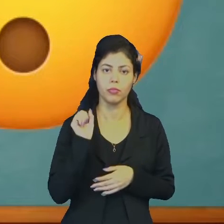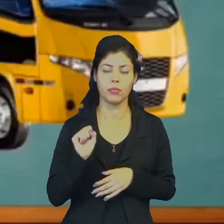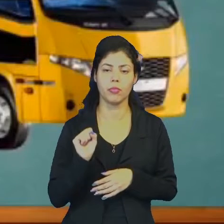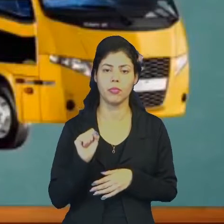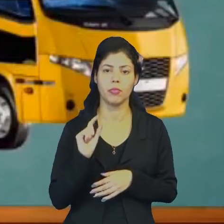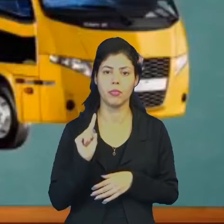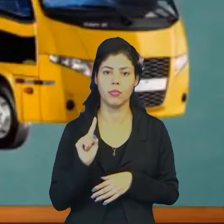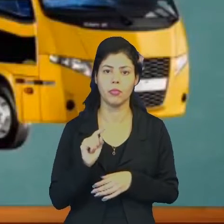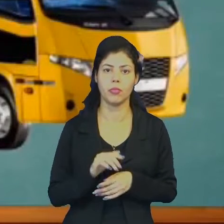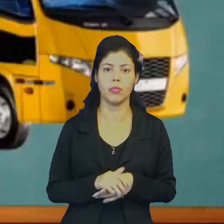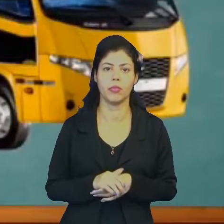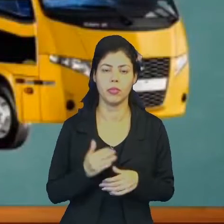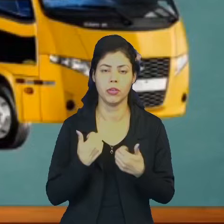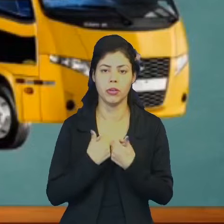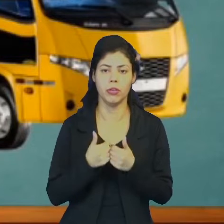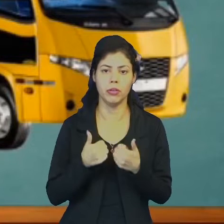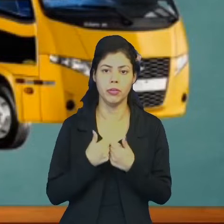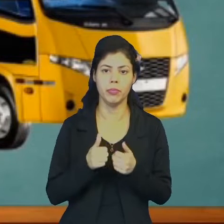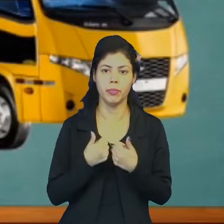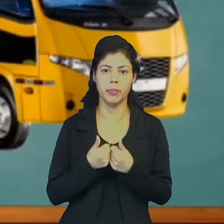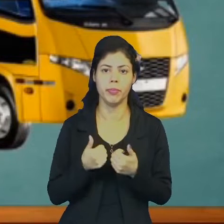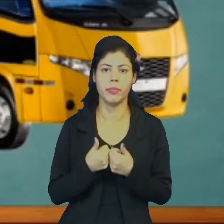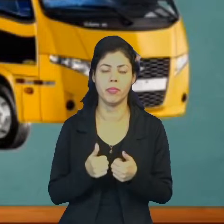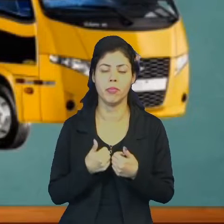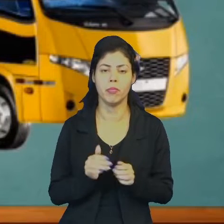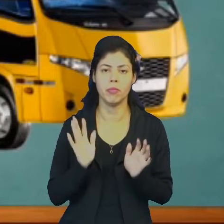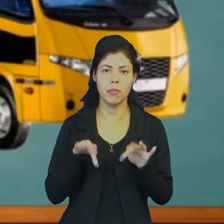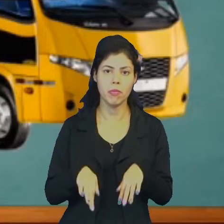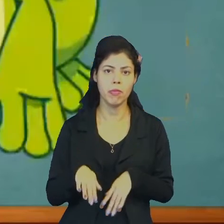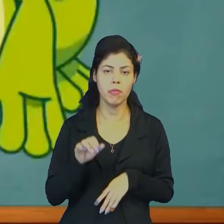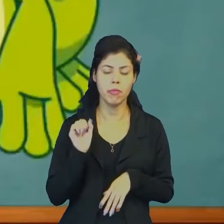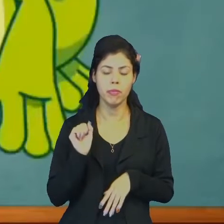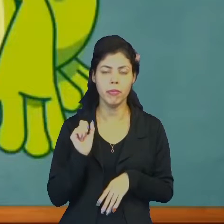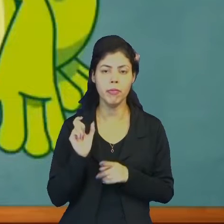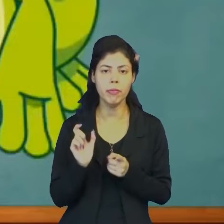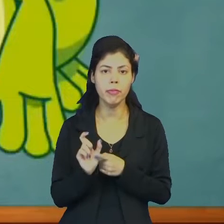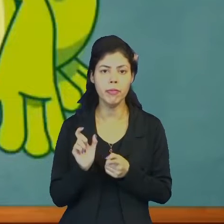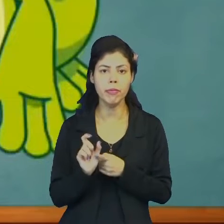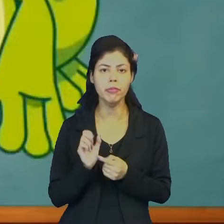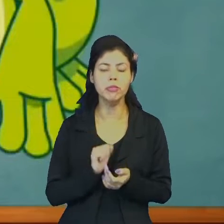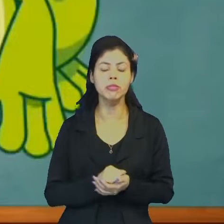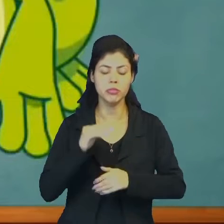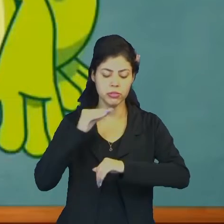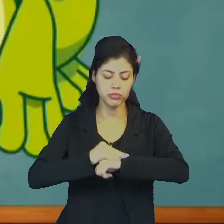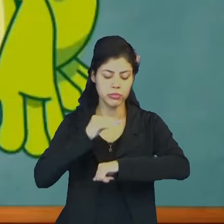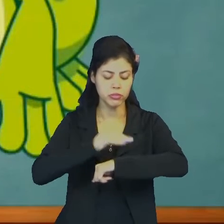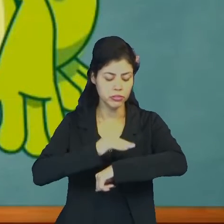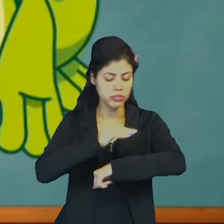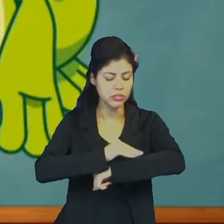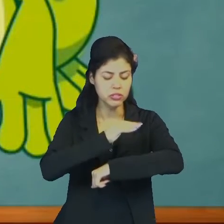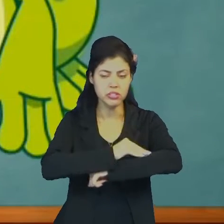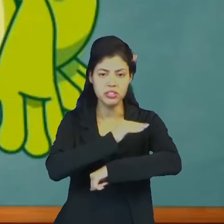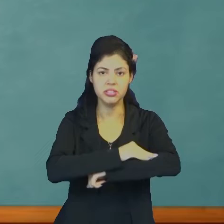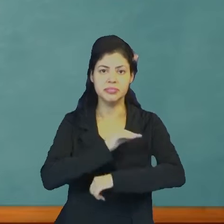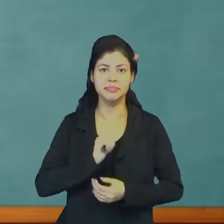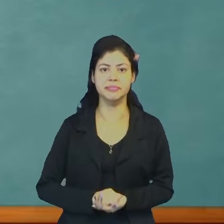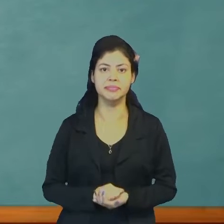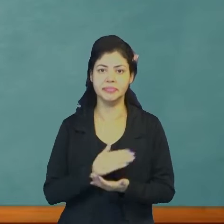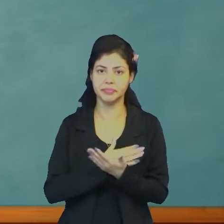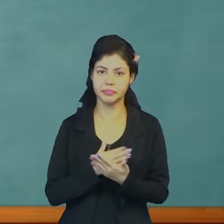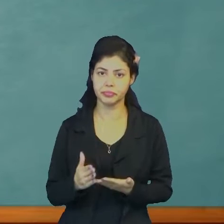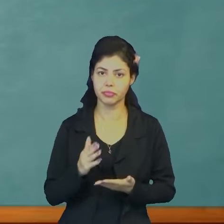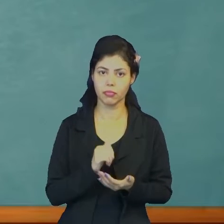um S só. Ônibus no final da palavra. Sapo no início da